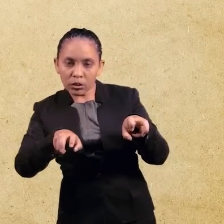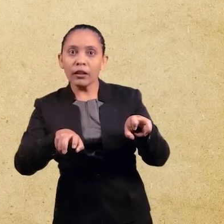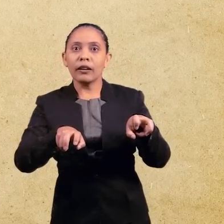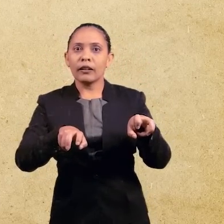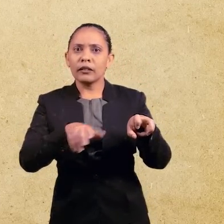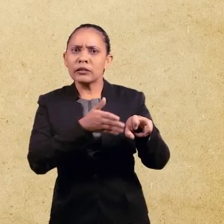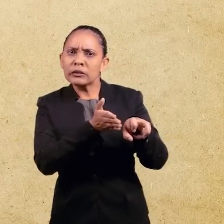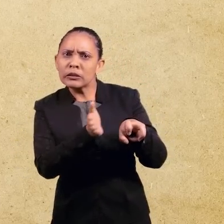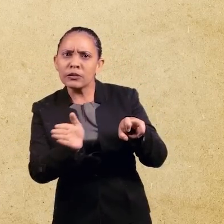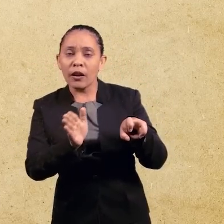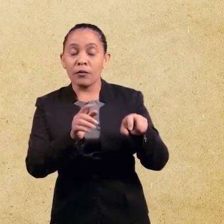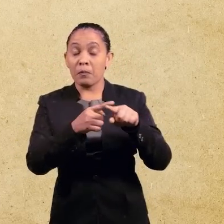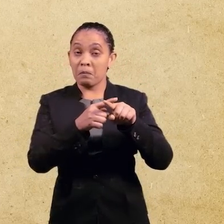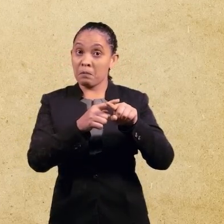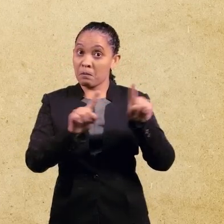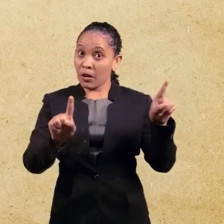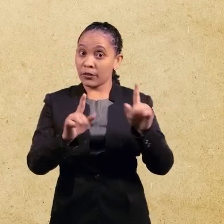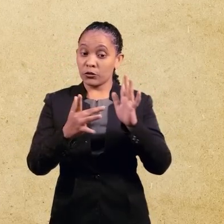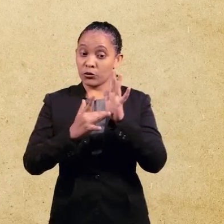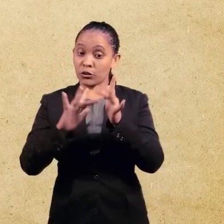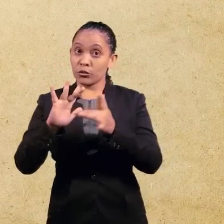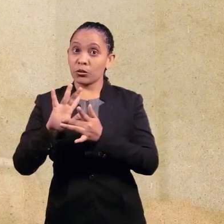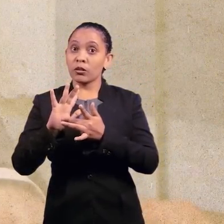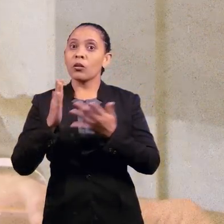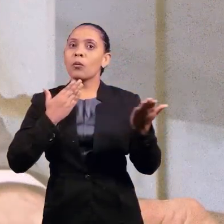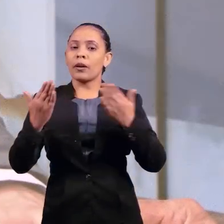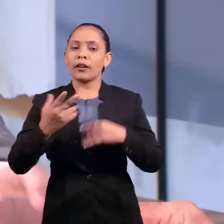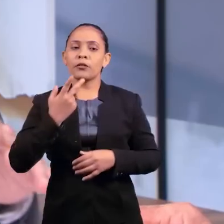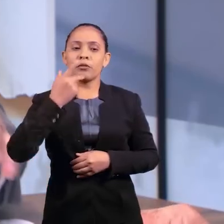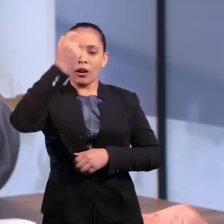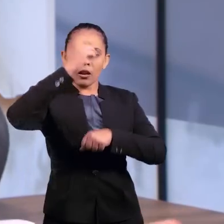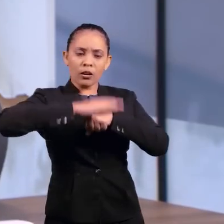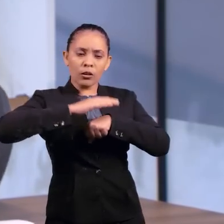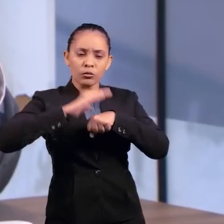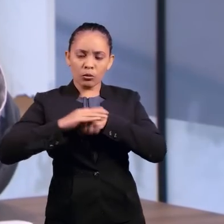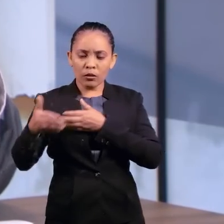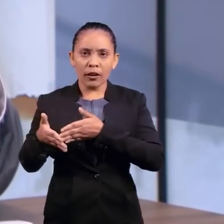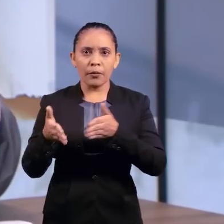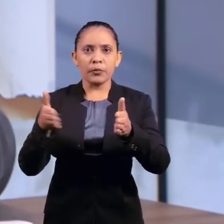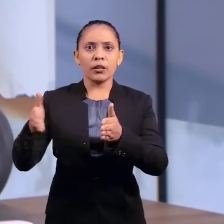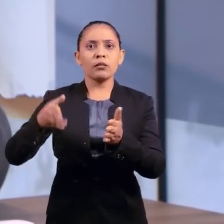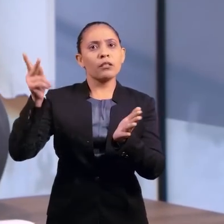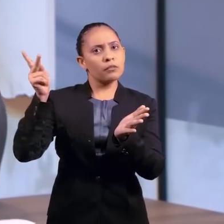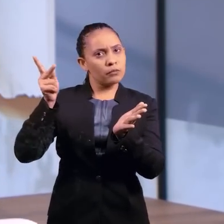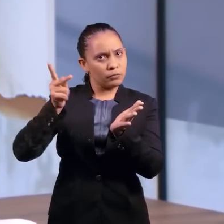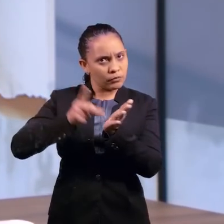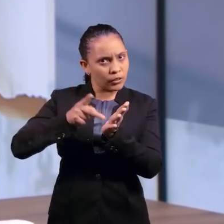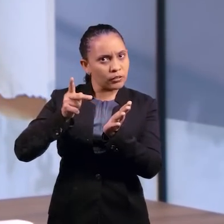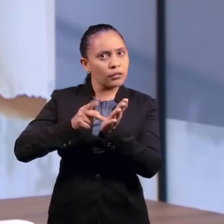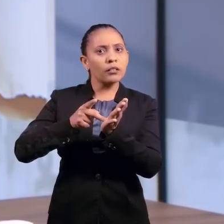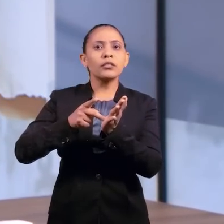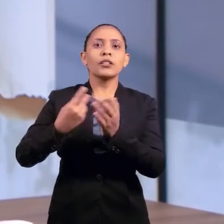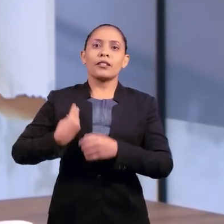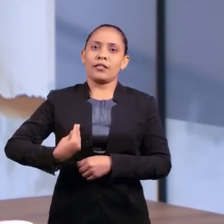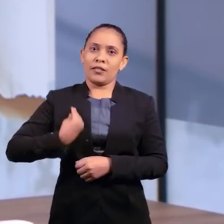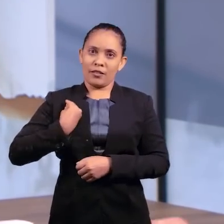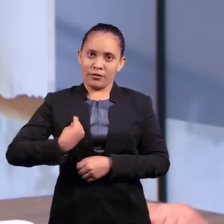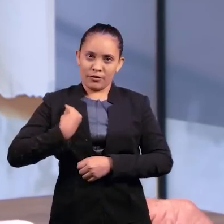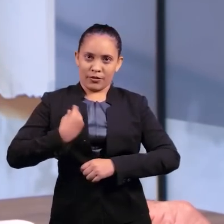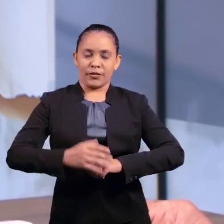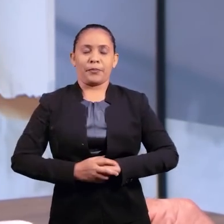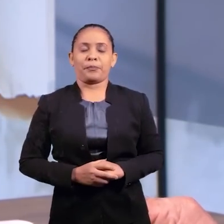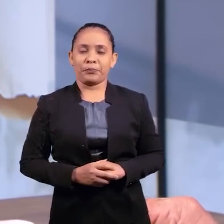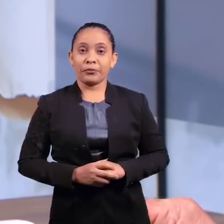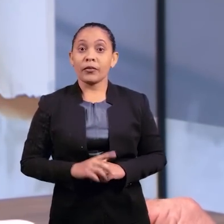o caminho é Jesus. Ele disse assim: eu sou o caminho, a verdade e a vida. Nós estávamos desgarrados. Então todo esse sofrimento, o pastor